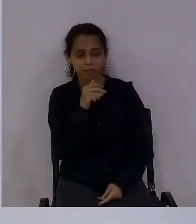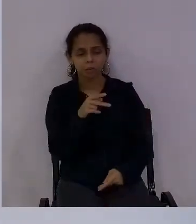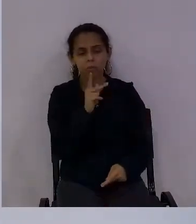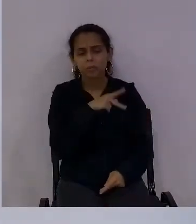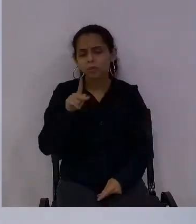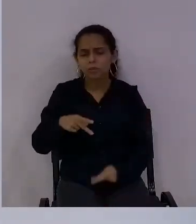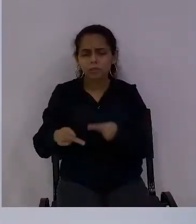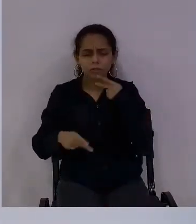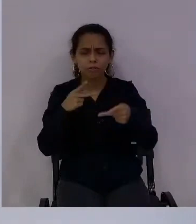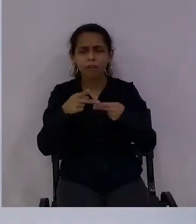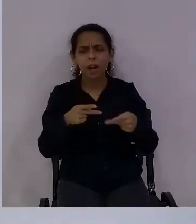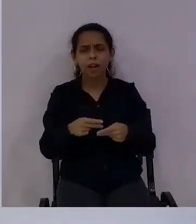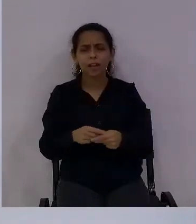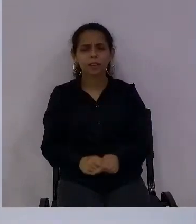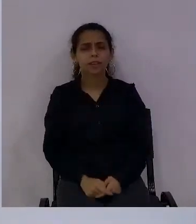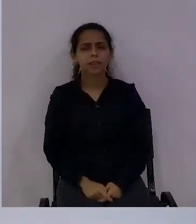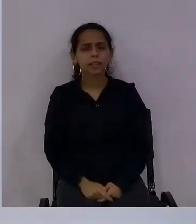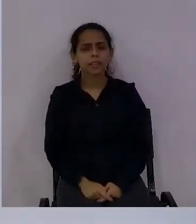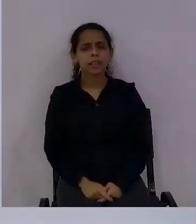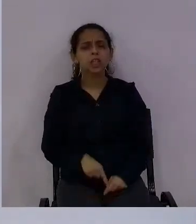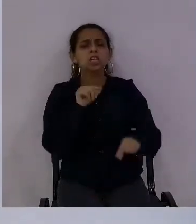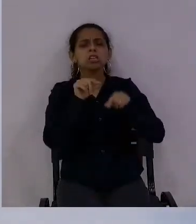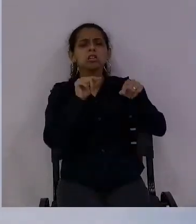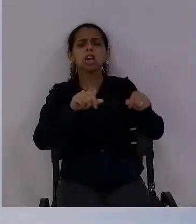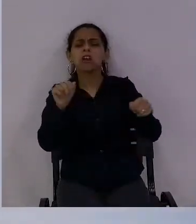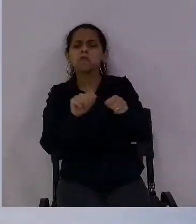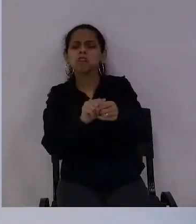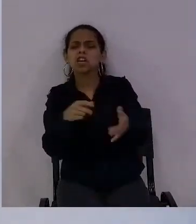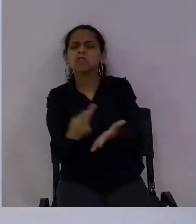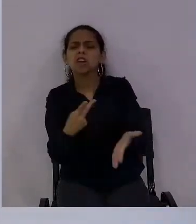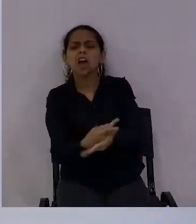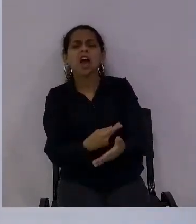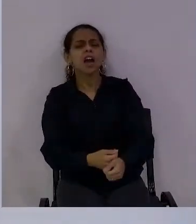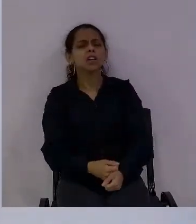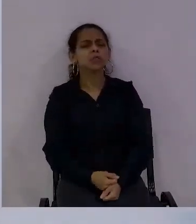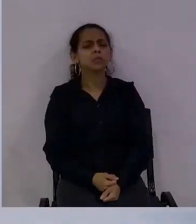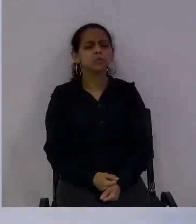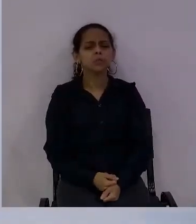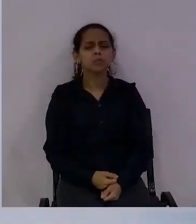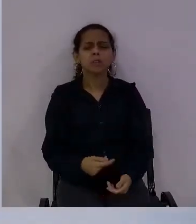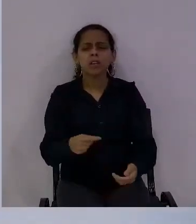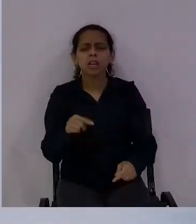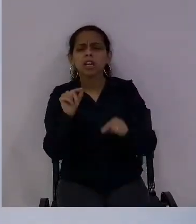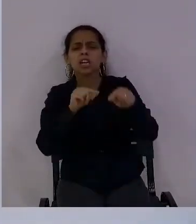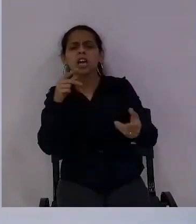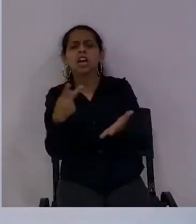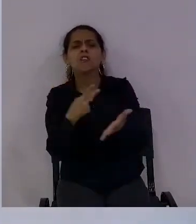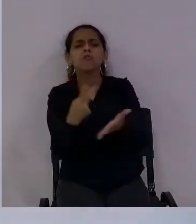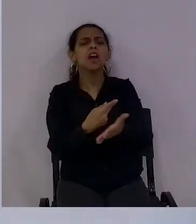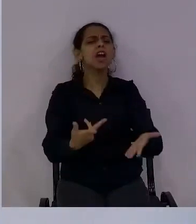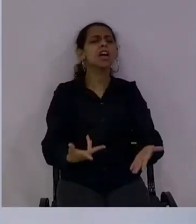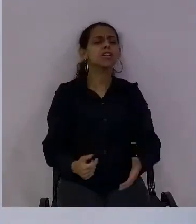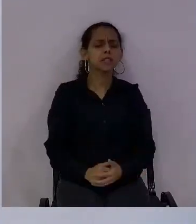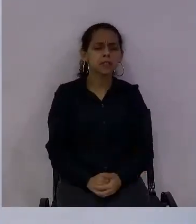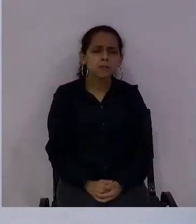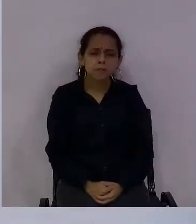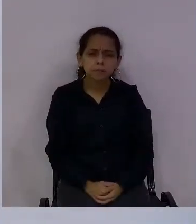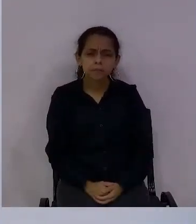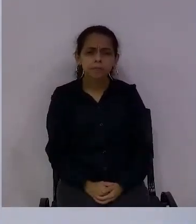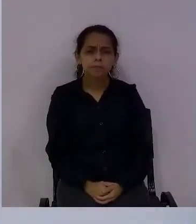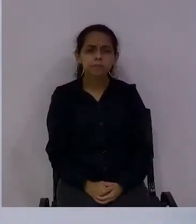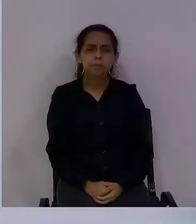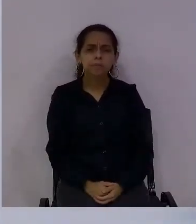castigo. E aí você fala, poxa, professor, mas eu sou o melhor aluno, eu me empenho para fazer tudo direitinho, eu não conversei, eu não briguei,